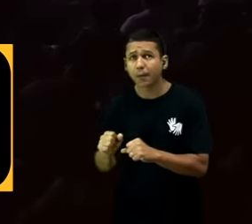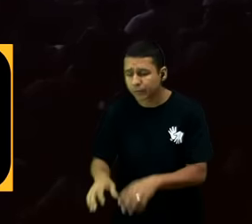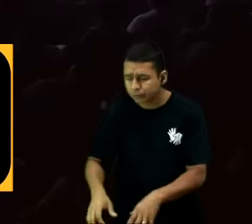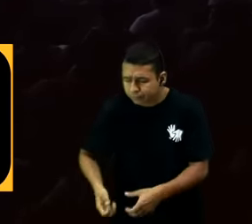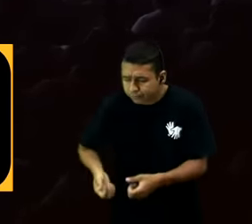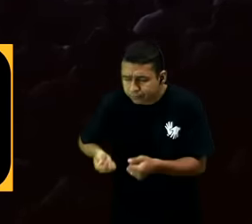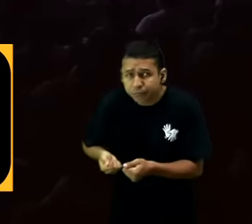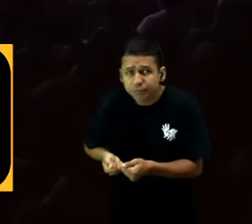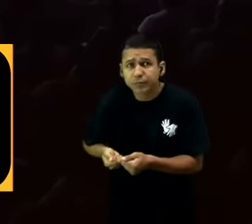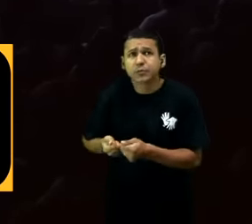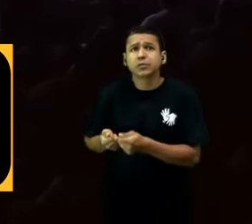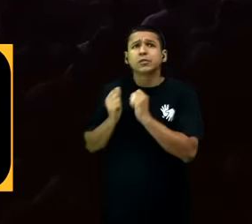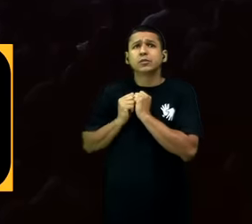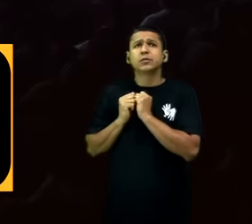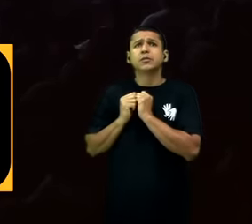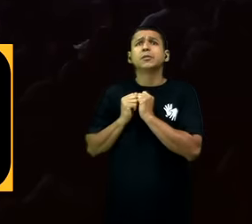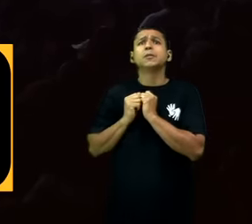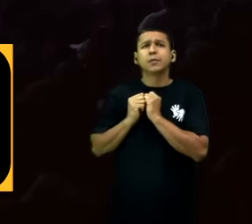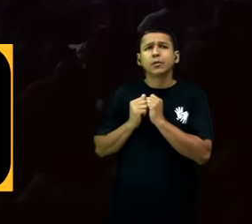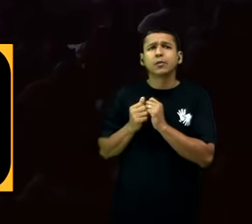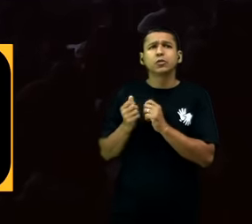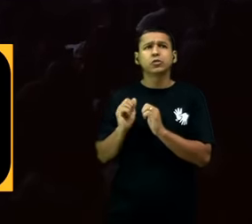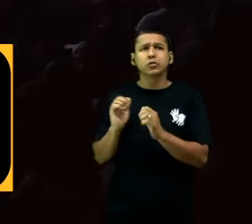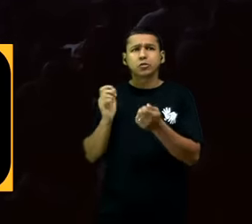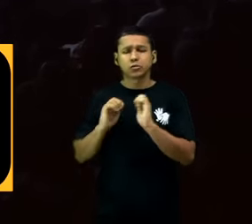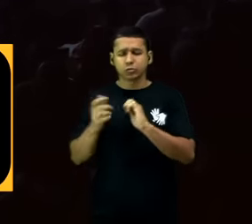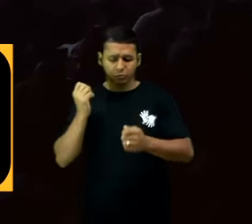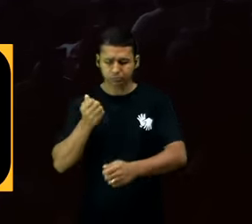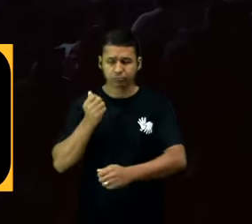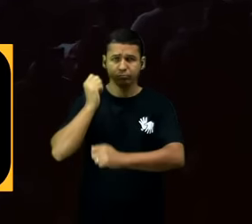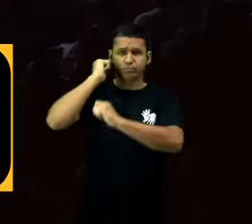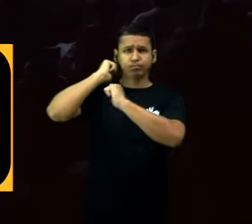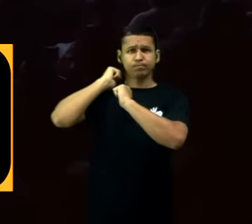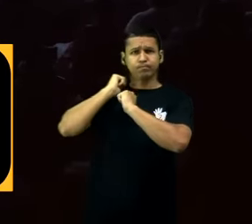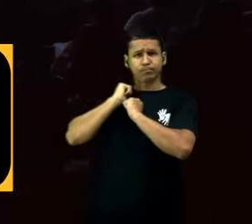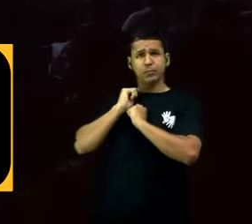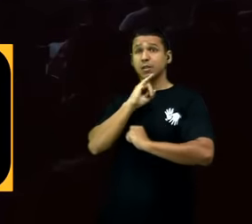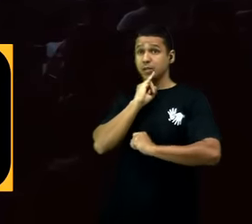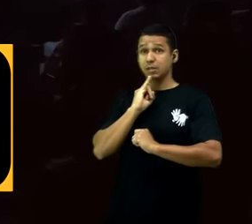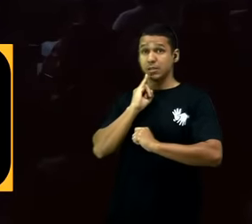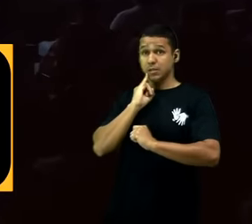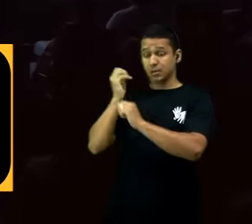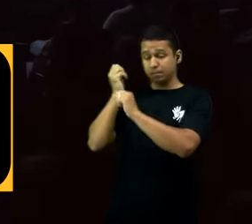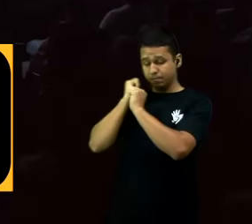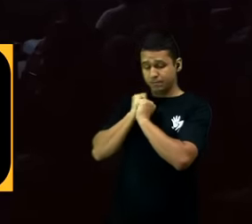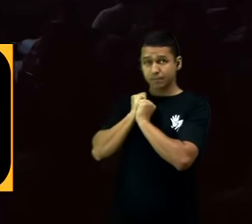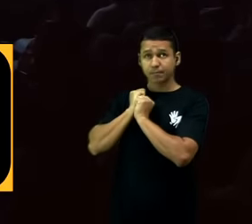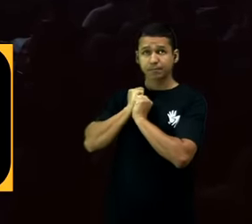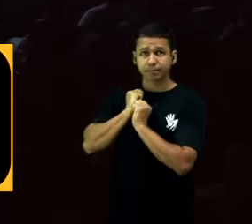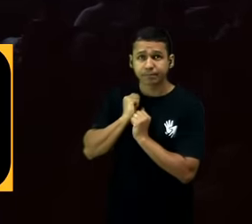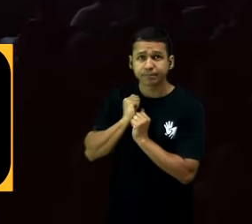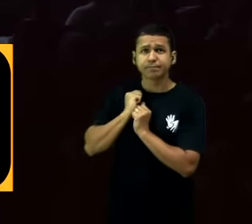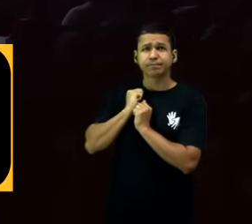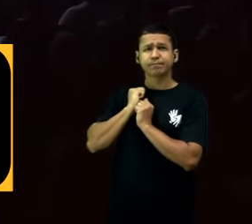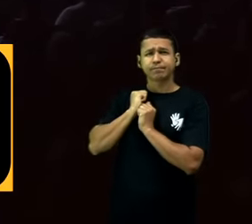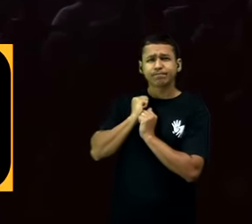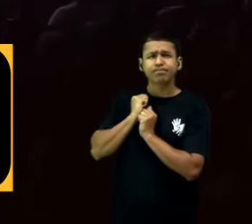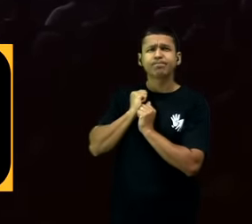mão, pegou o holocausto, colocou nos ombros do filho. Vai, finge que está carregando a lenha aqui.